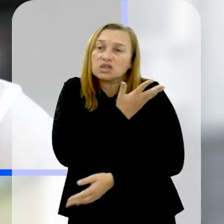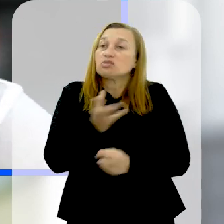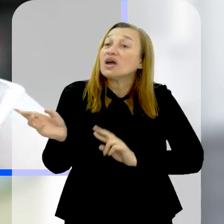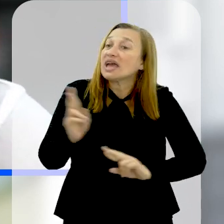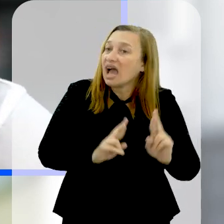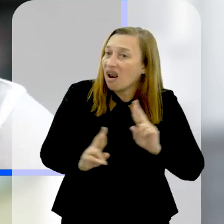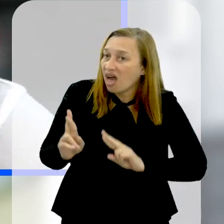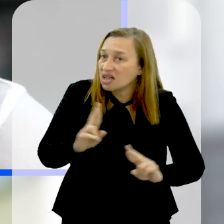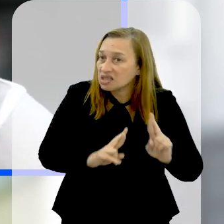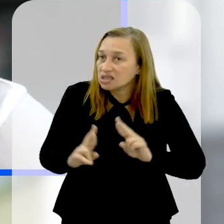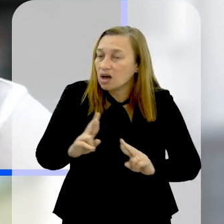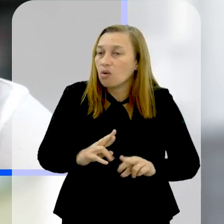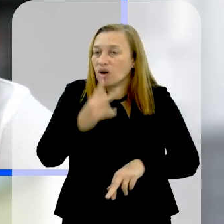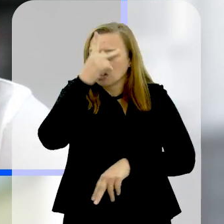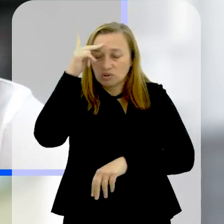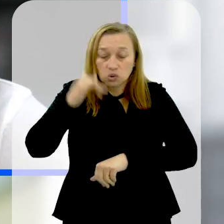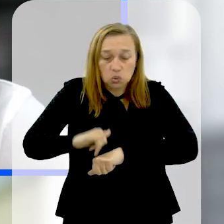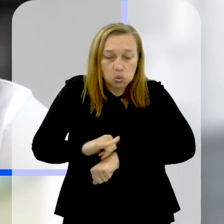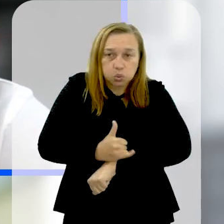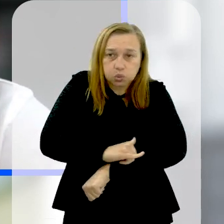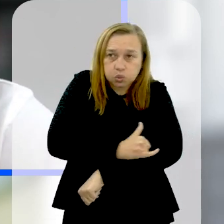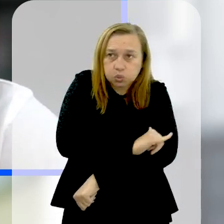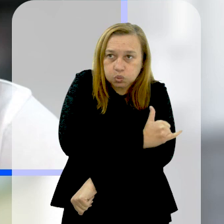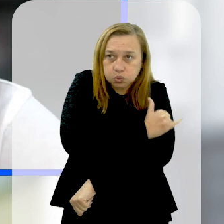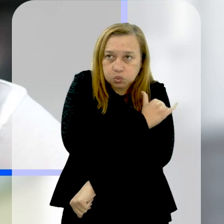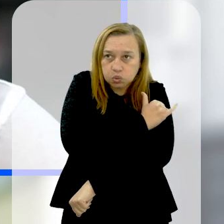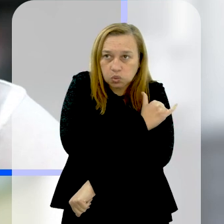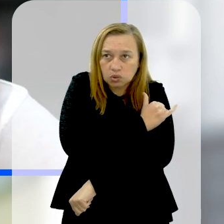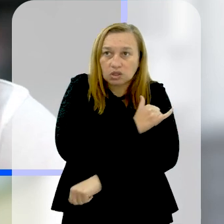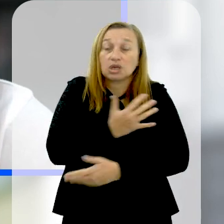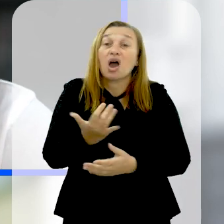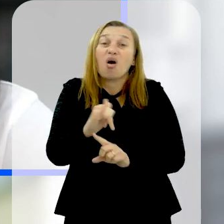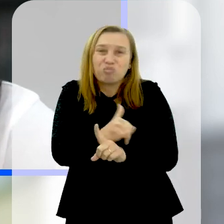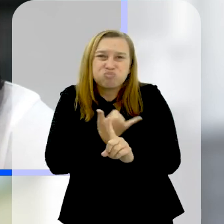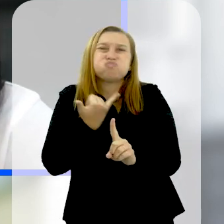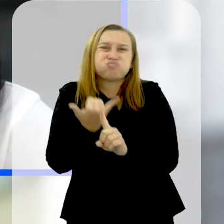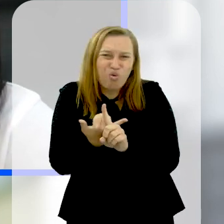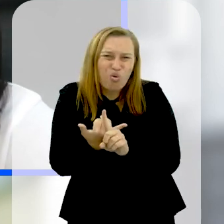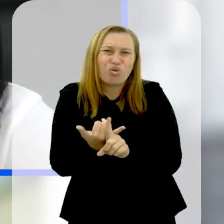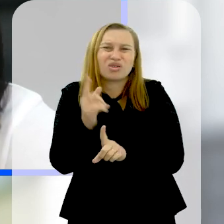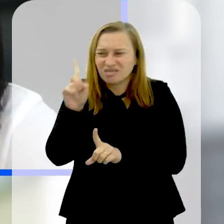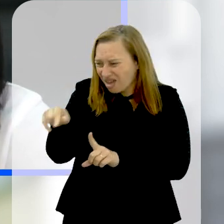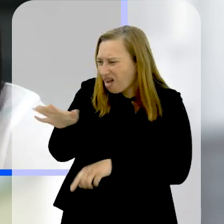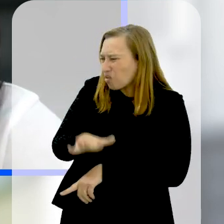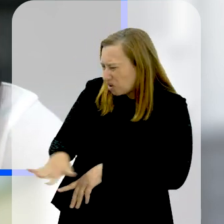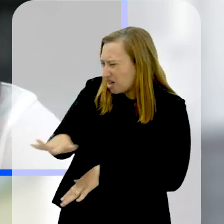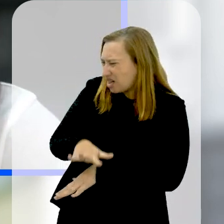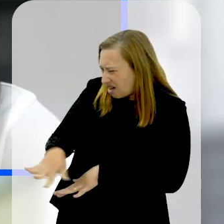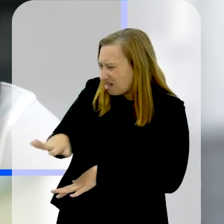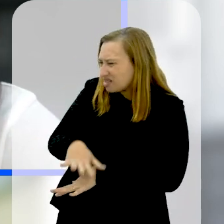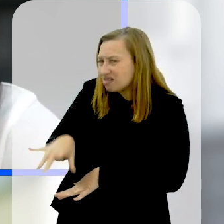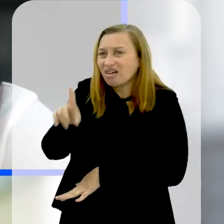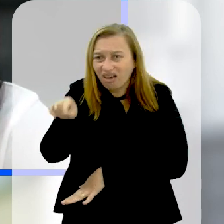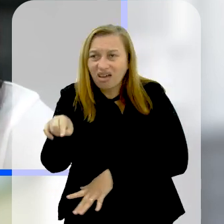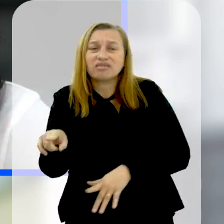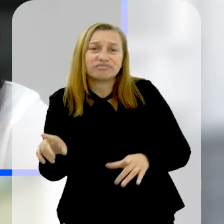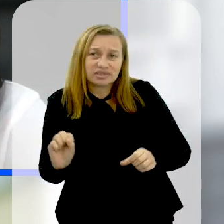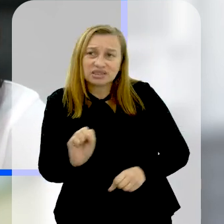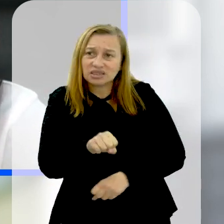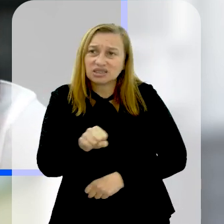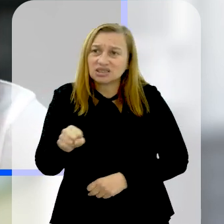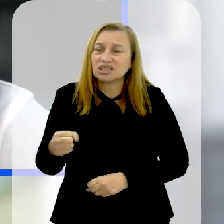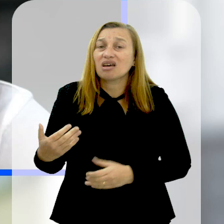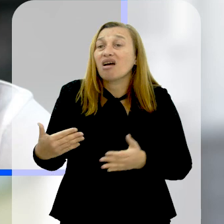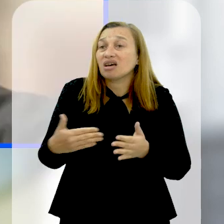preconceito mesmo em relação a pessoas com excesso de peso. E até prática de também, bullying, né, com crianças e práticas de adolescentes. bullying entre